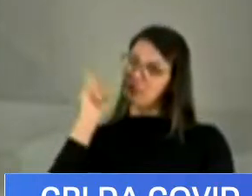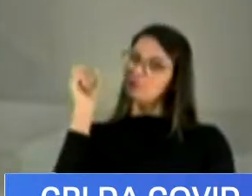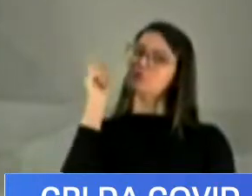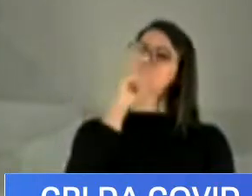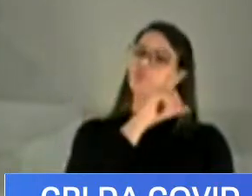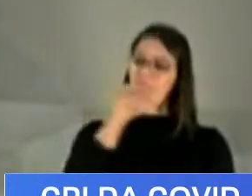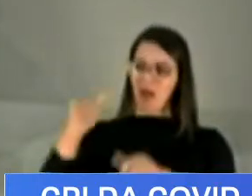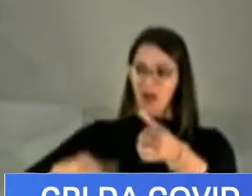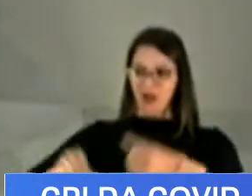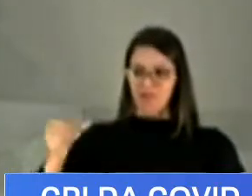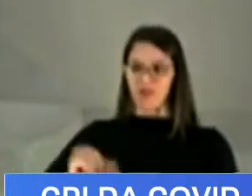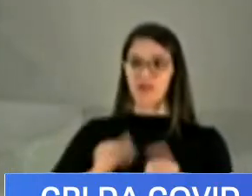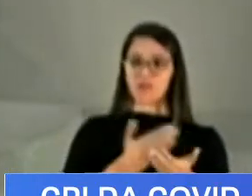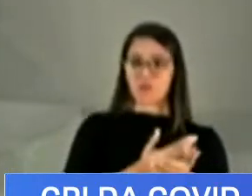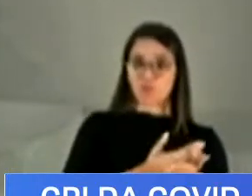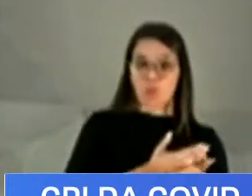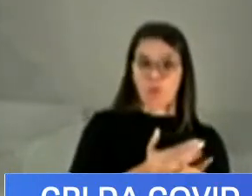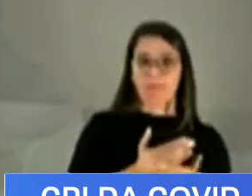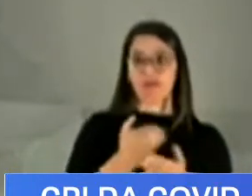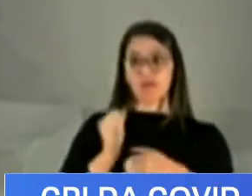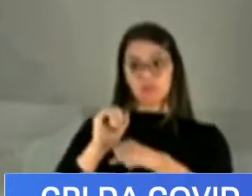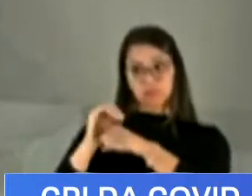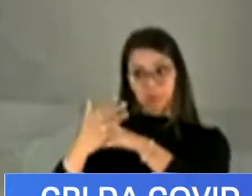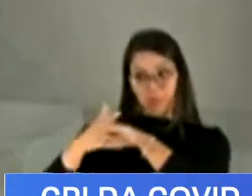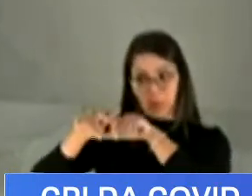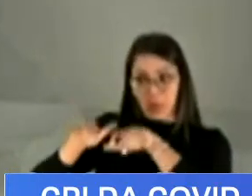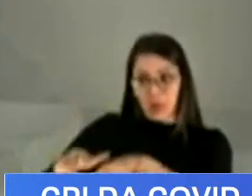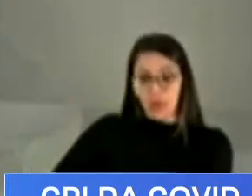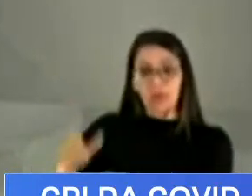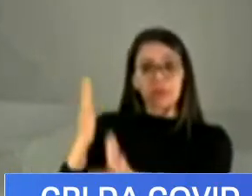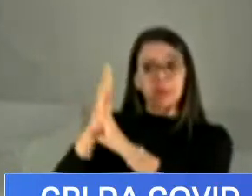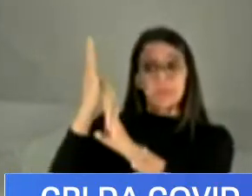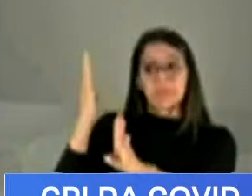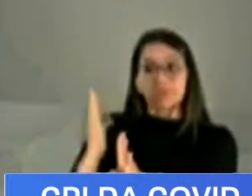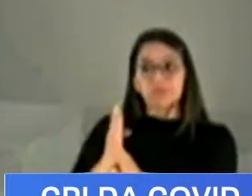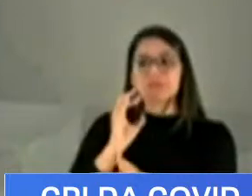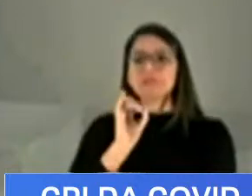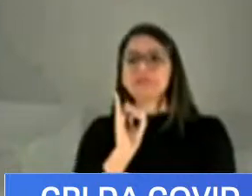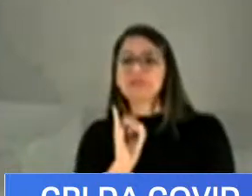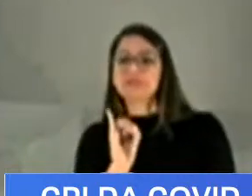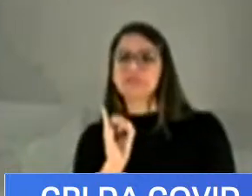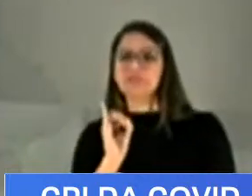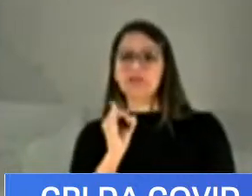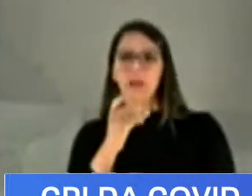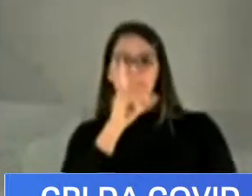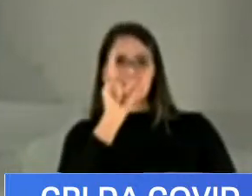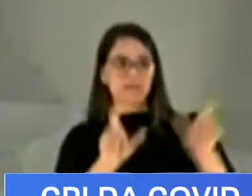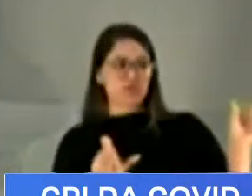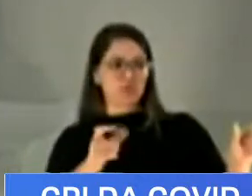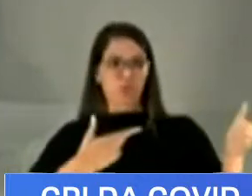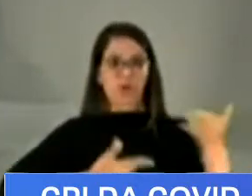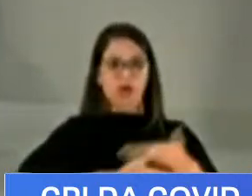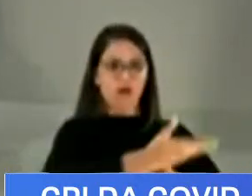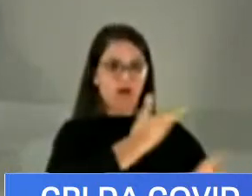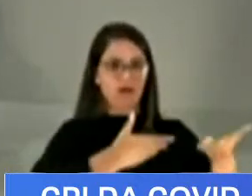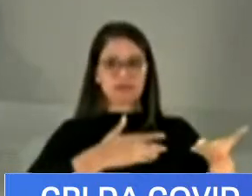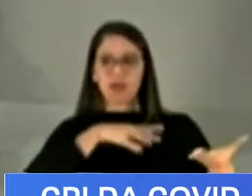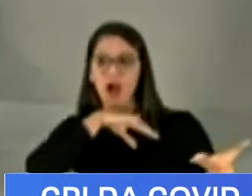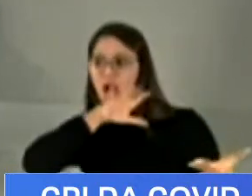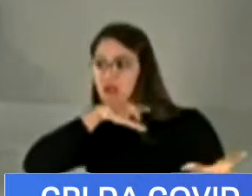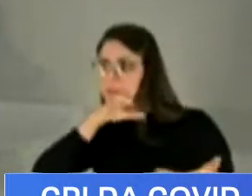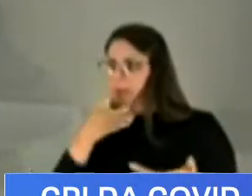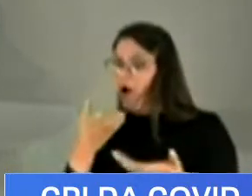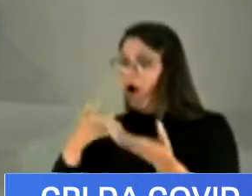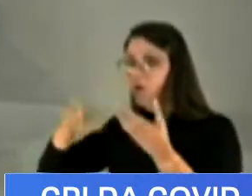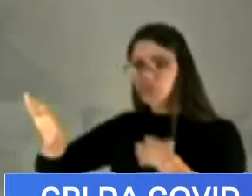entre a avaliação inicial da pandemia, detectar se passava de pessoas para pessoas, se passava de animais para